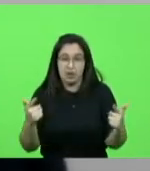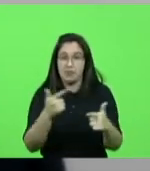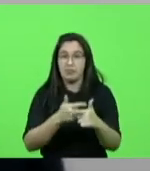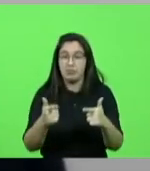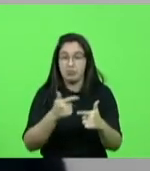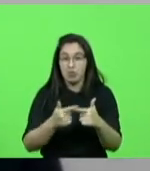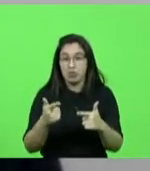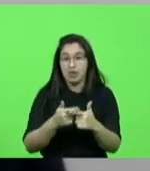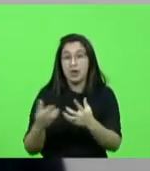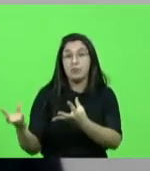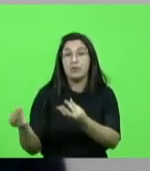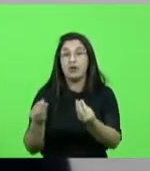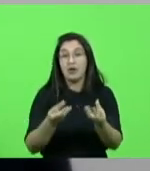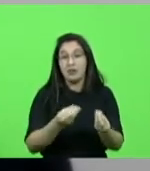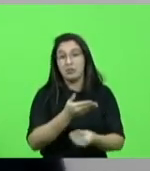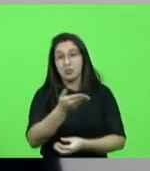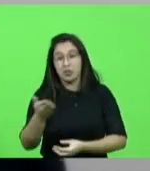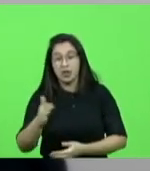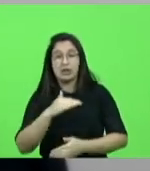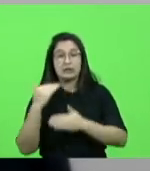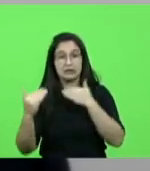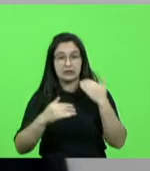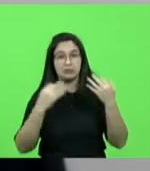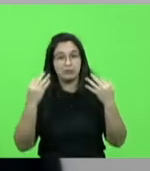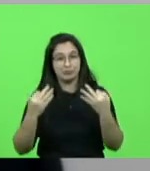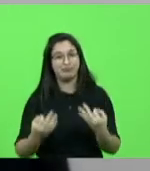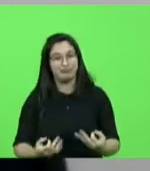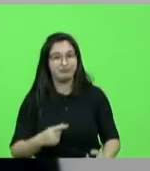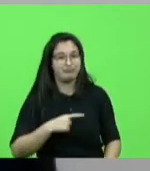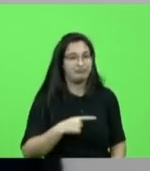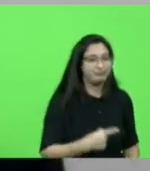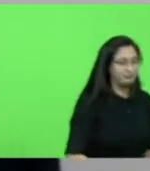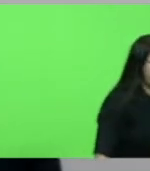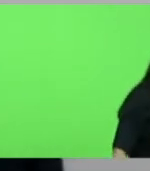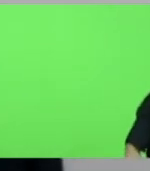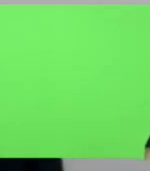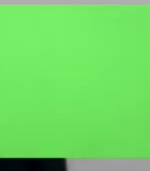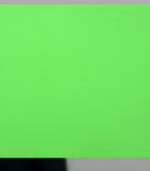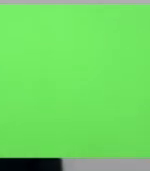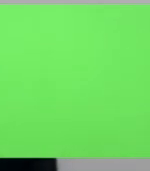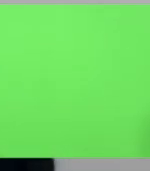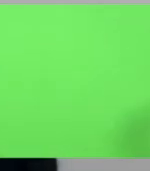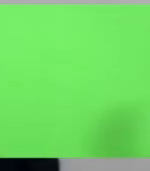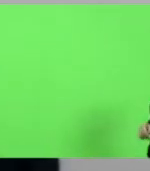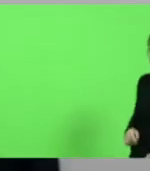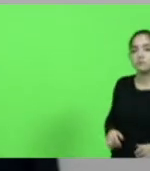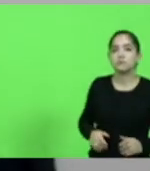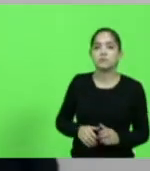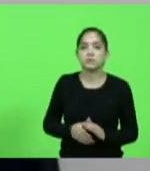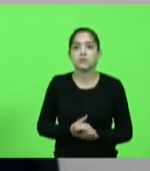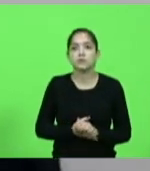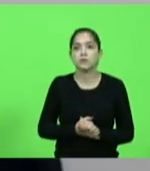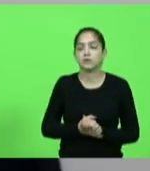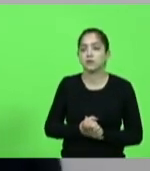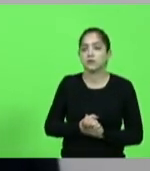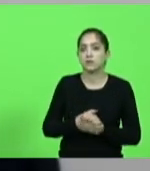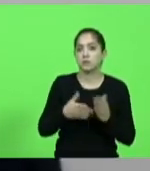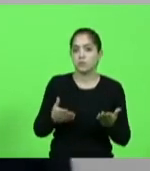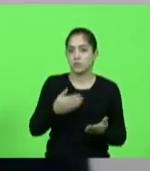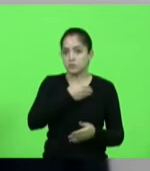à perda de milhares de vidas humanas. Portanto, senhor presidente, o nosso apelo, mais uma vez, o governo do estado